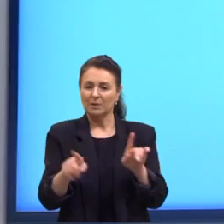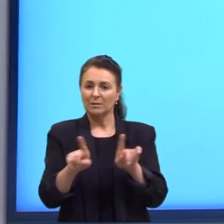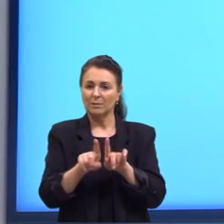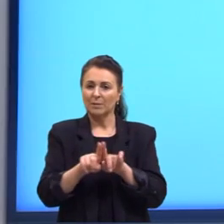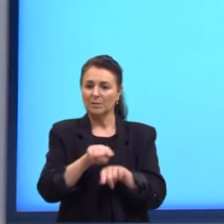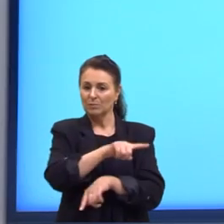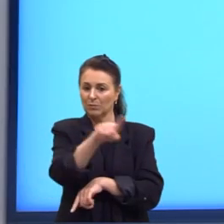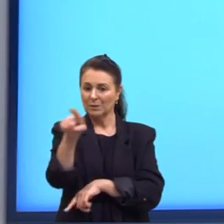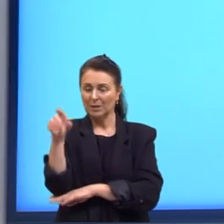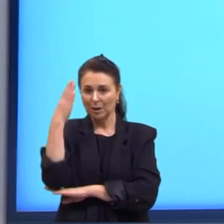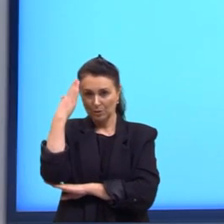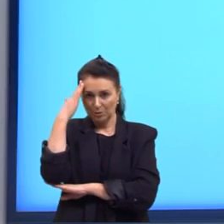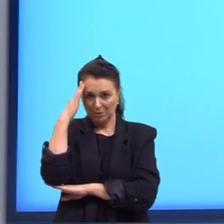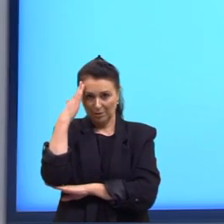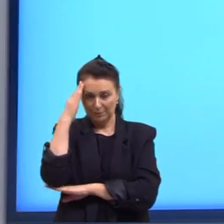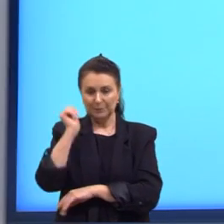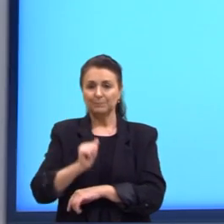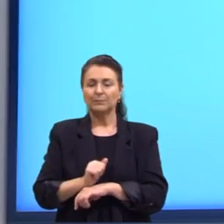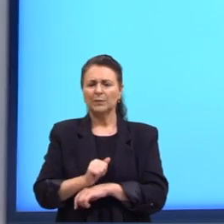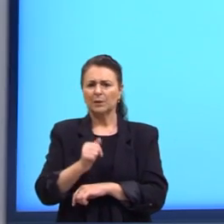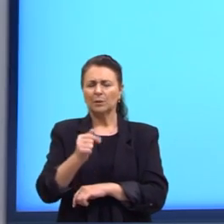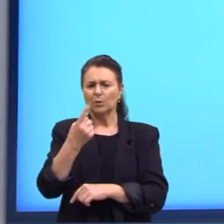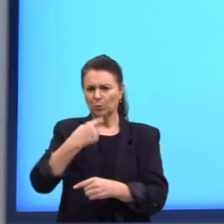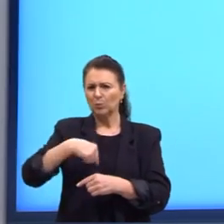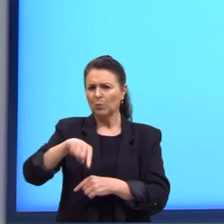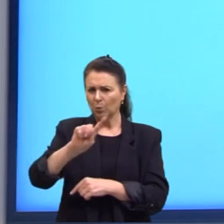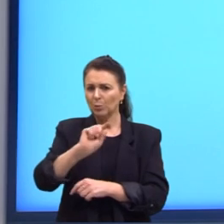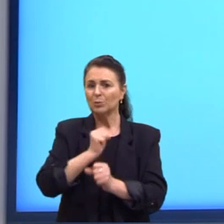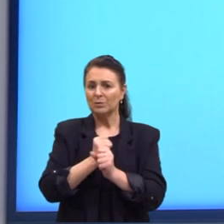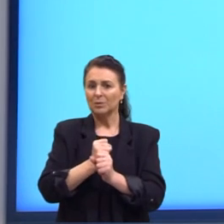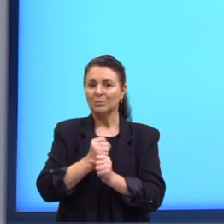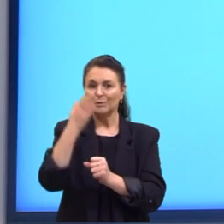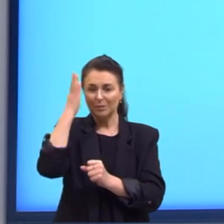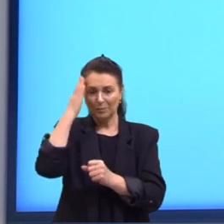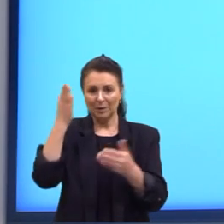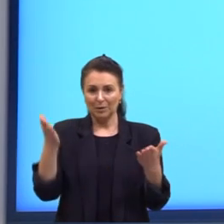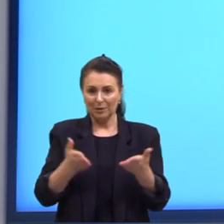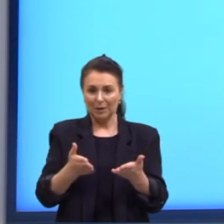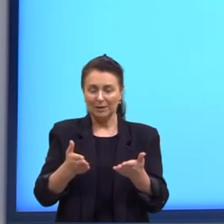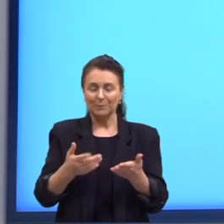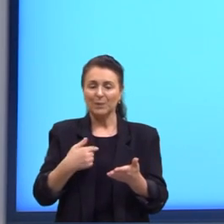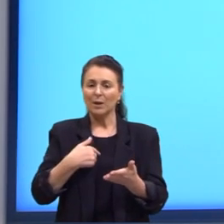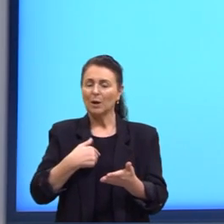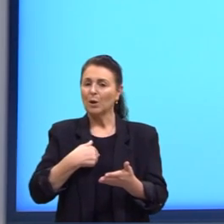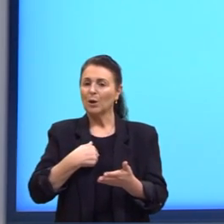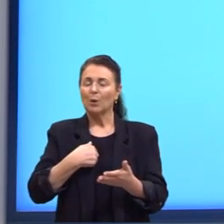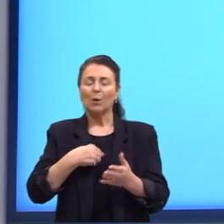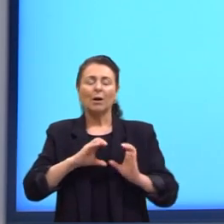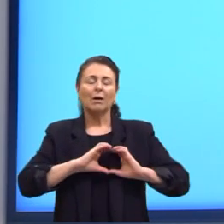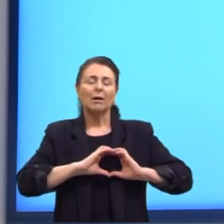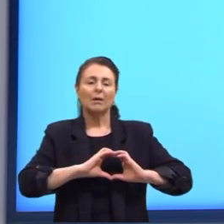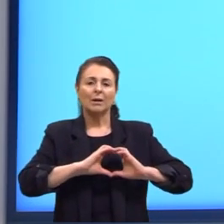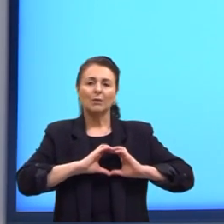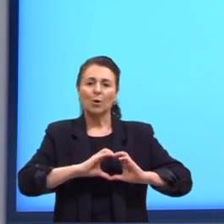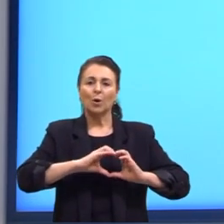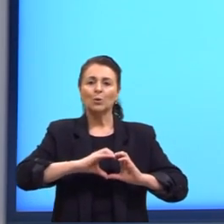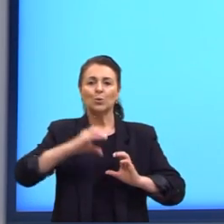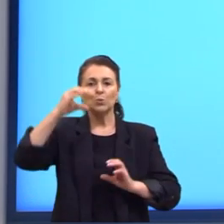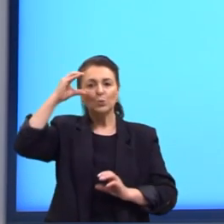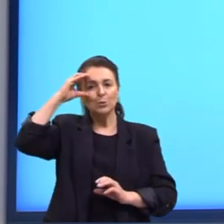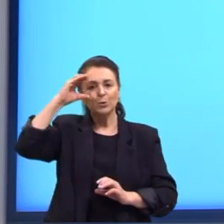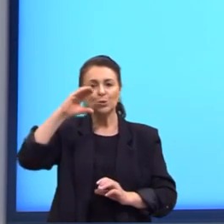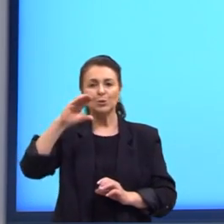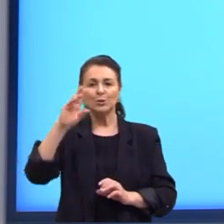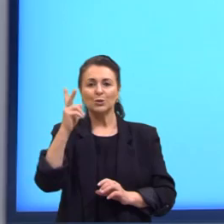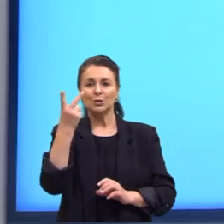se não sabem ainda se não me acompanharam em outros anos vão saber agora eu sou apaixonada por Chico Buarque e aqui eu